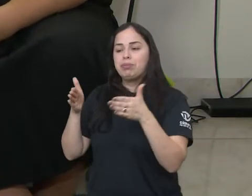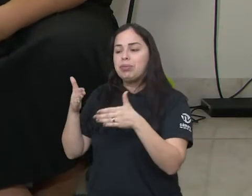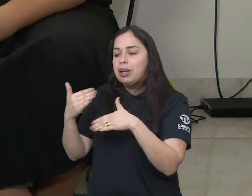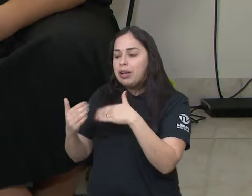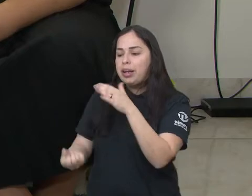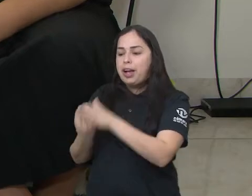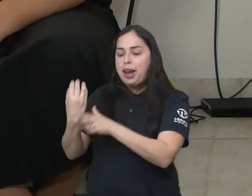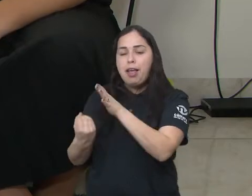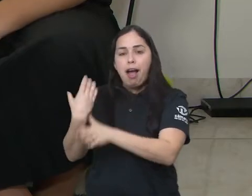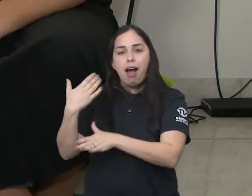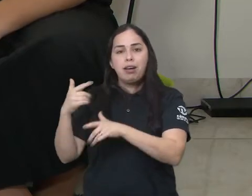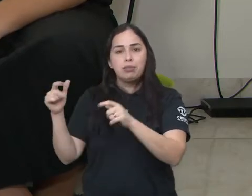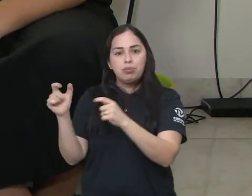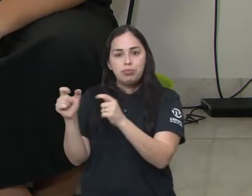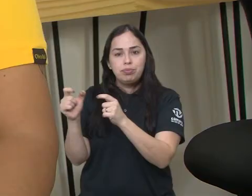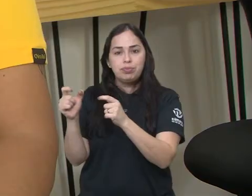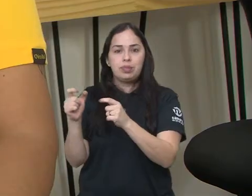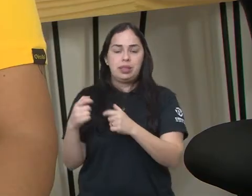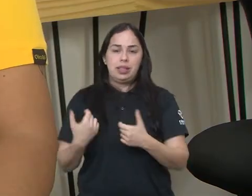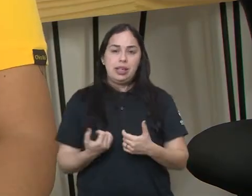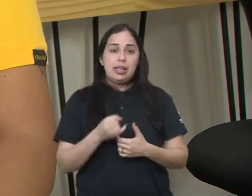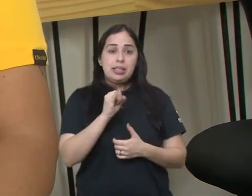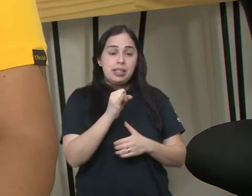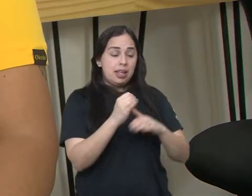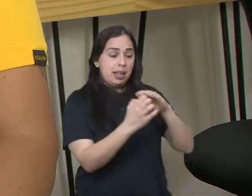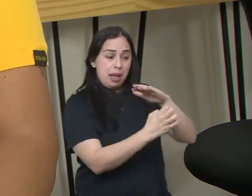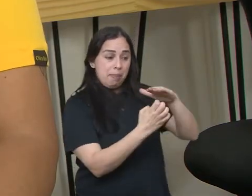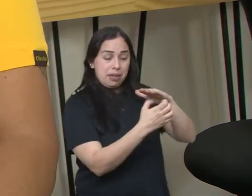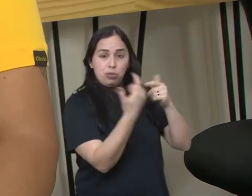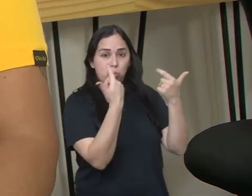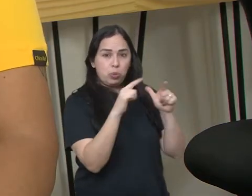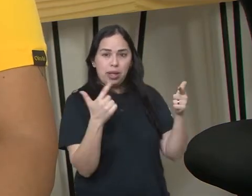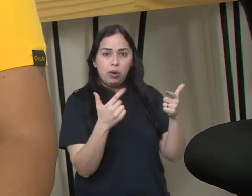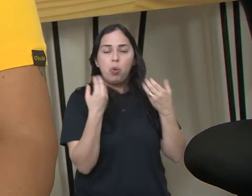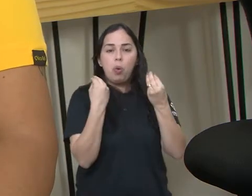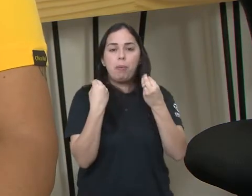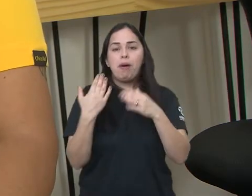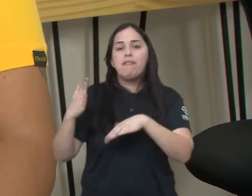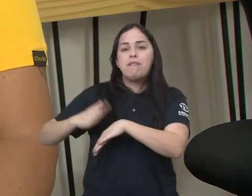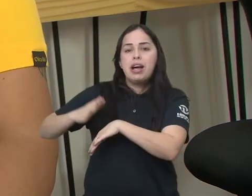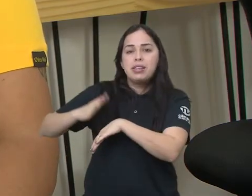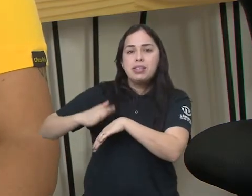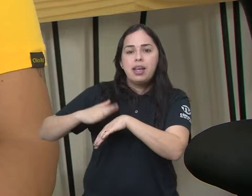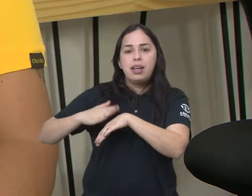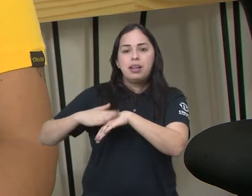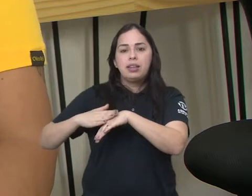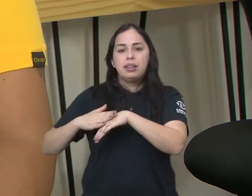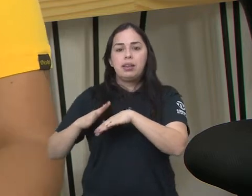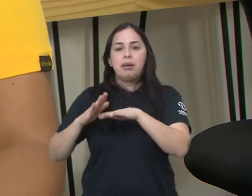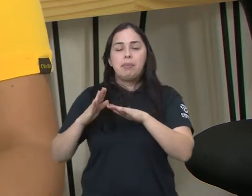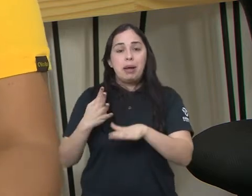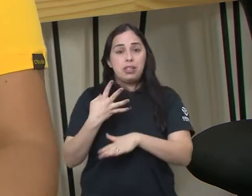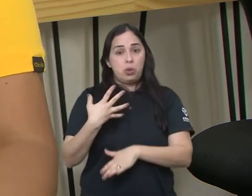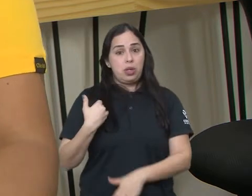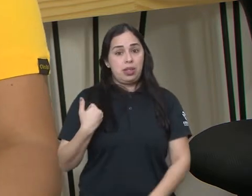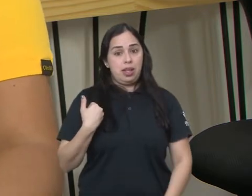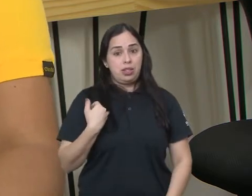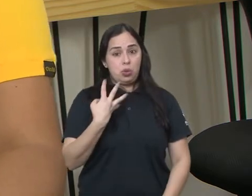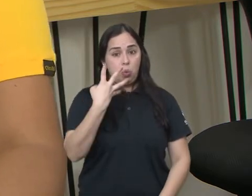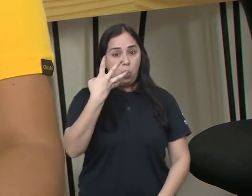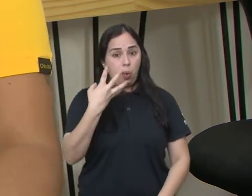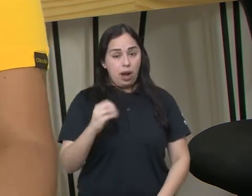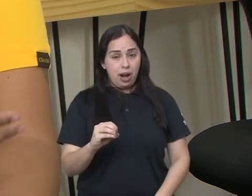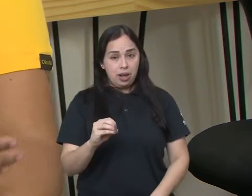sem isso não teria como eu praticamente fazer as coisas do jeito que eu estou fazendo hoje, de poder, enfim, lançar. Só com 40